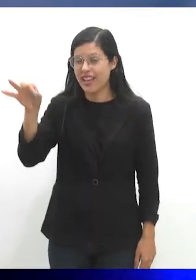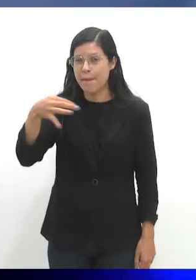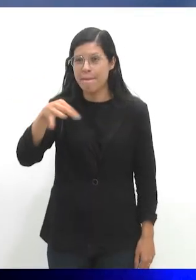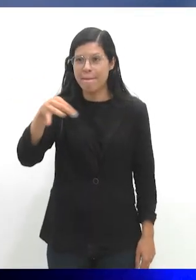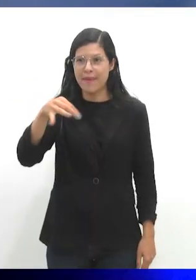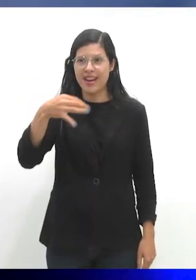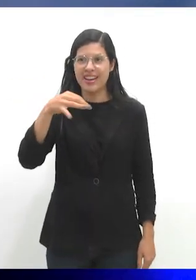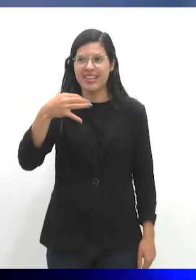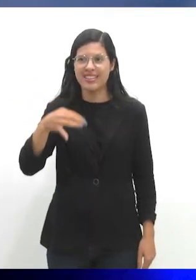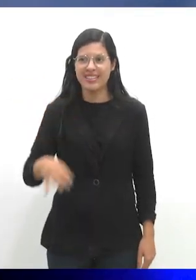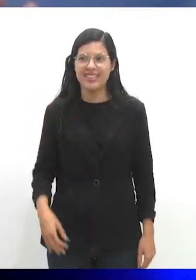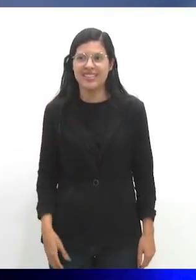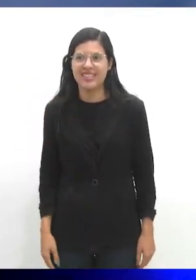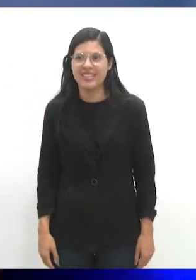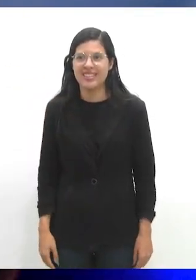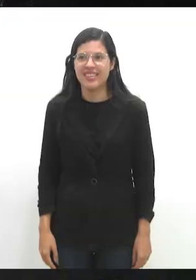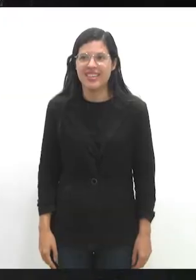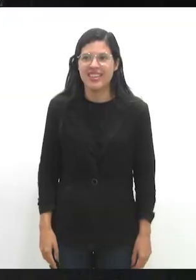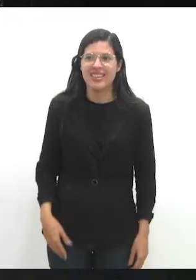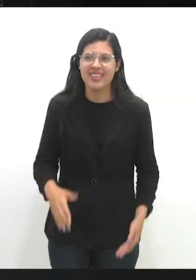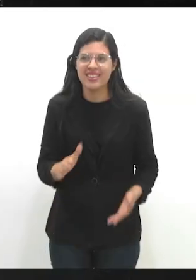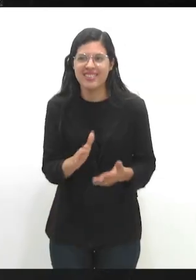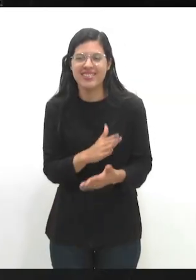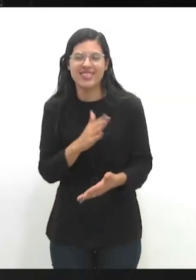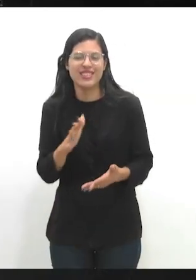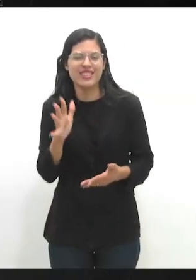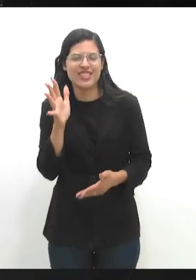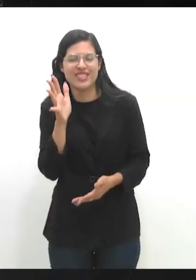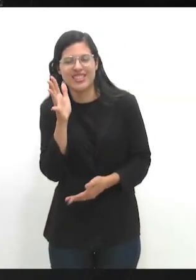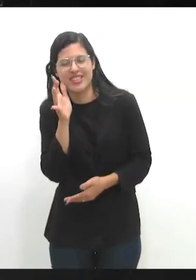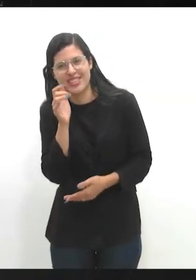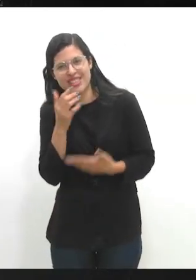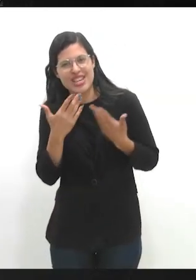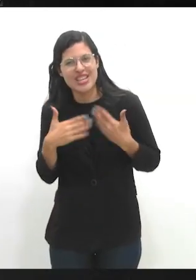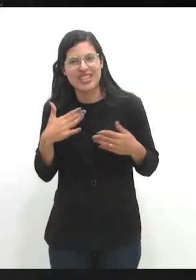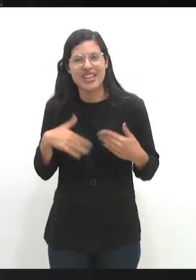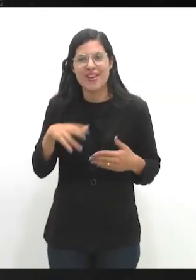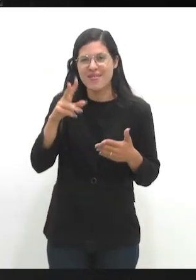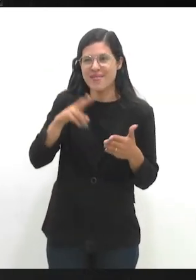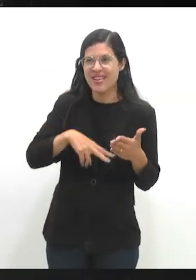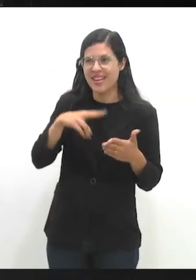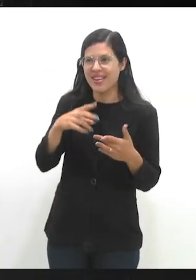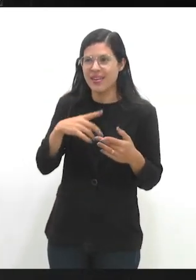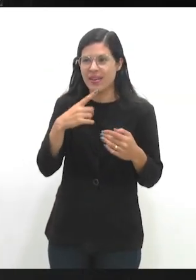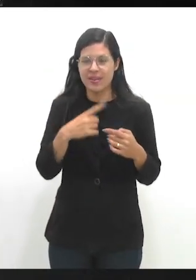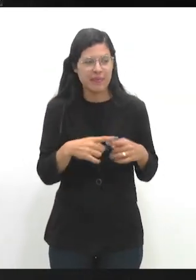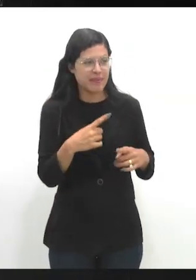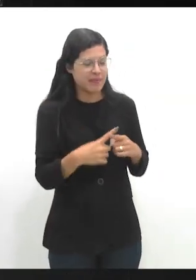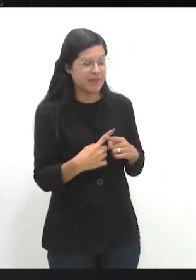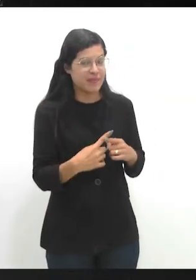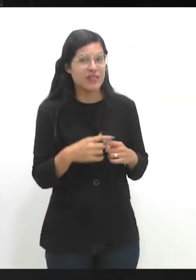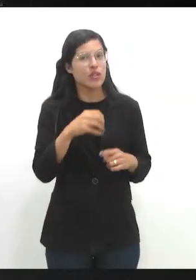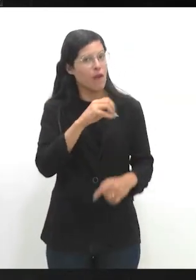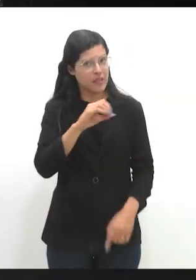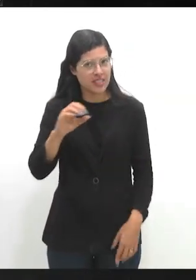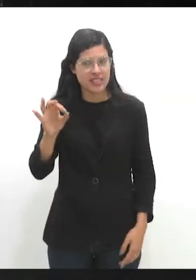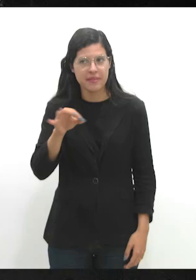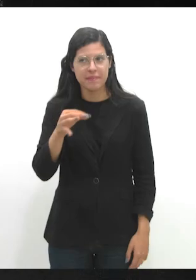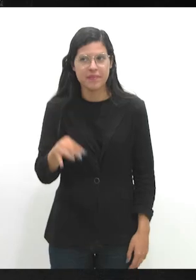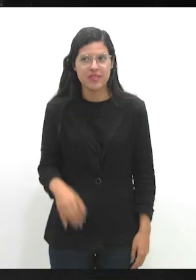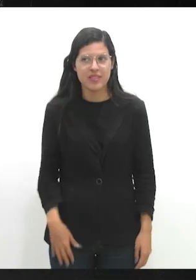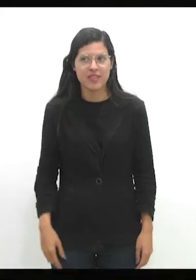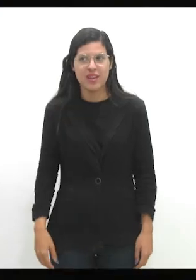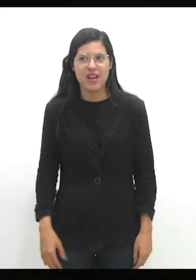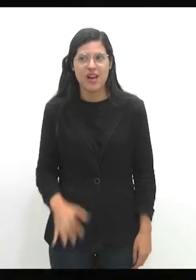970 páginas. Então, para descansar de vez em quando da Barbra, eu vou ler. Isso. Eu vou ler. Porque 900, a